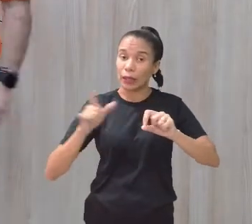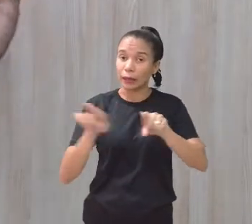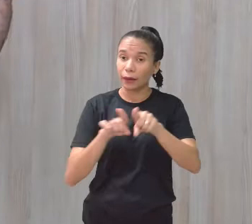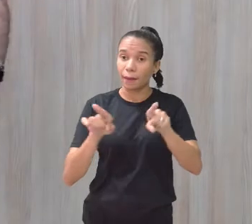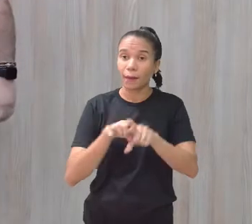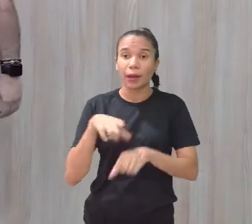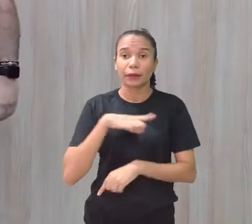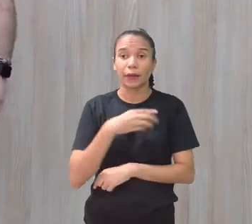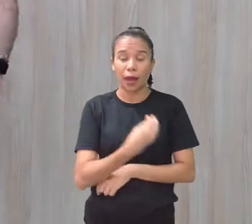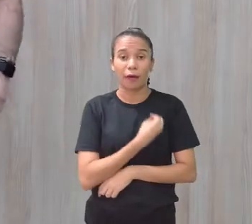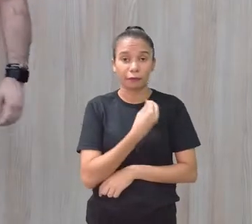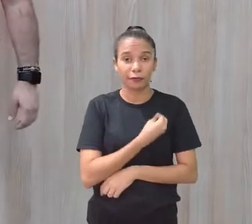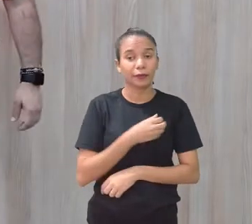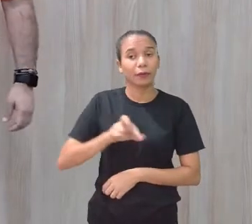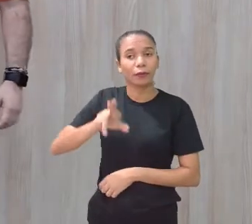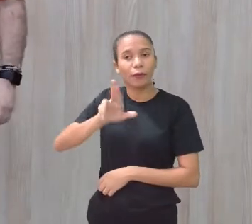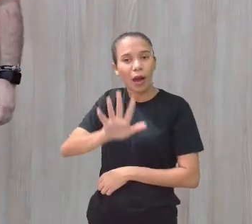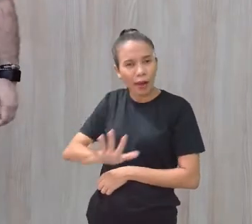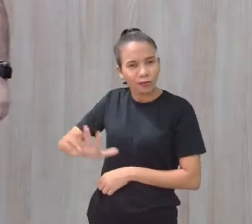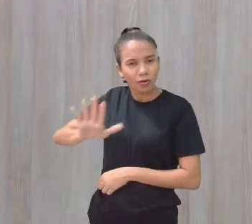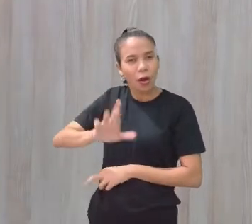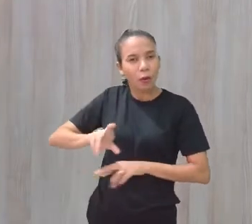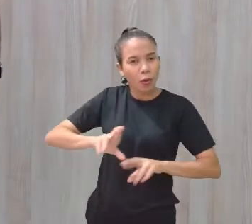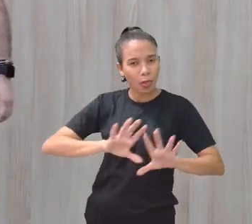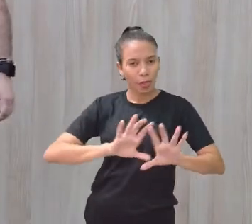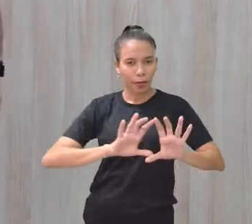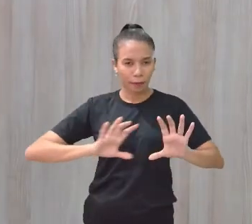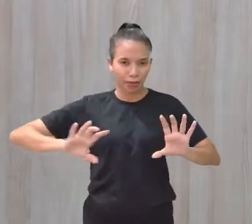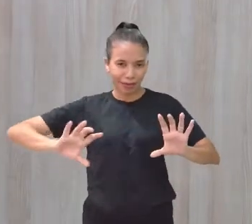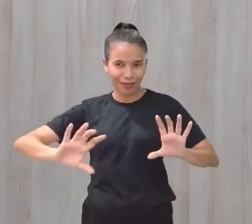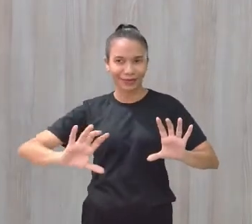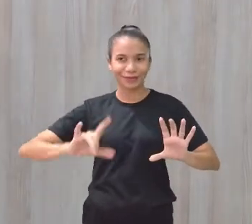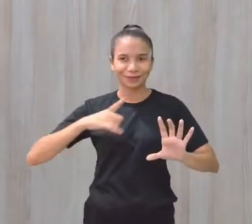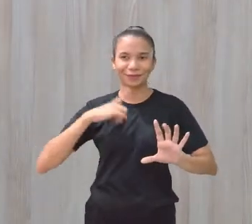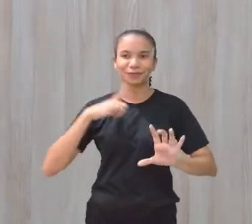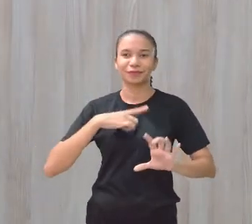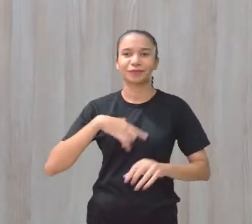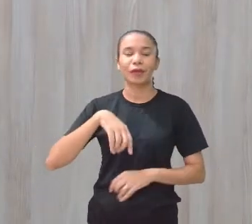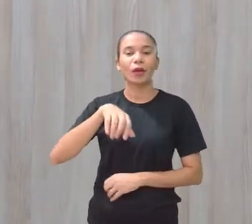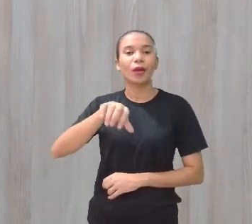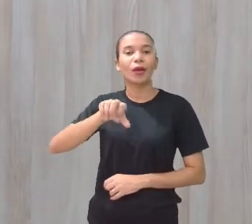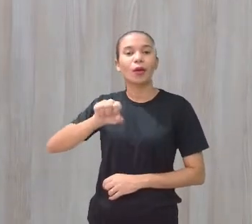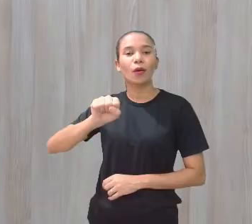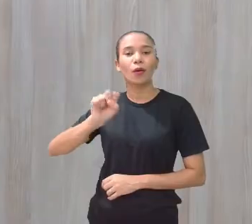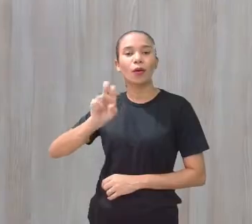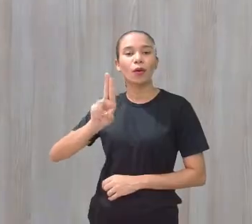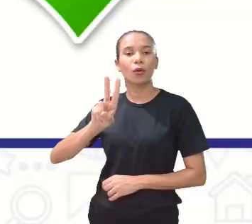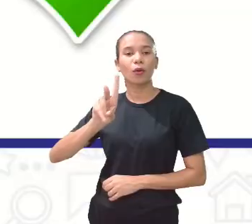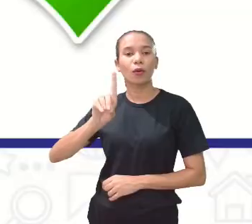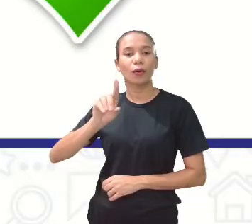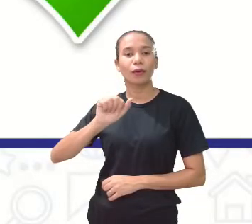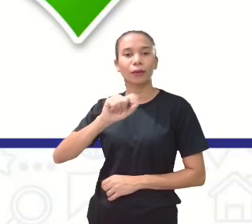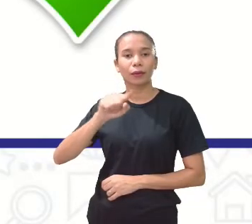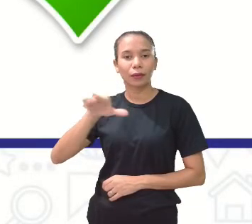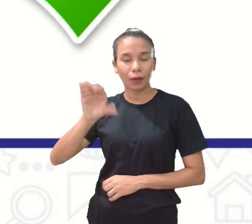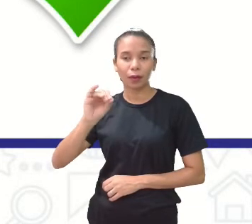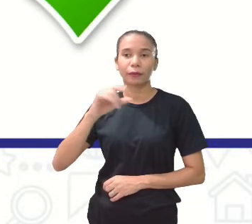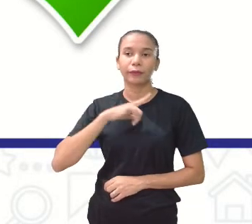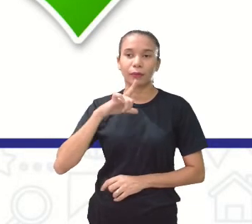existia também uma outra região, certo? A região do Sudão, que ela vai